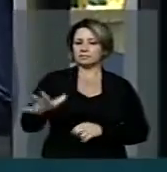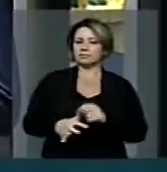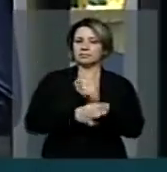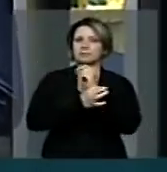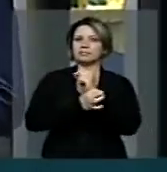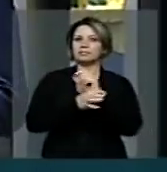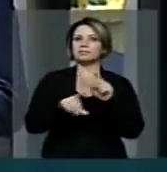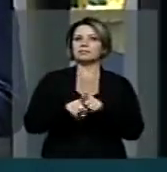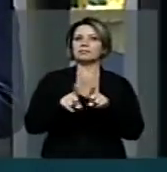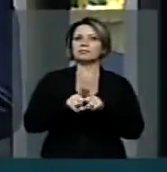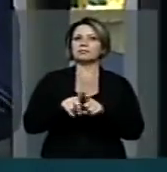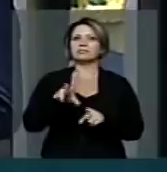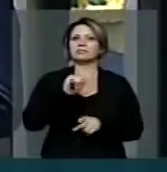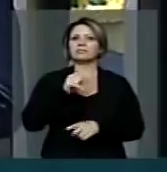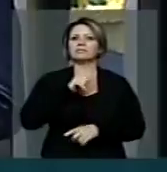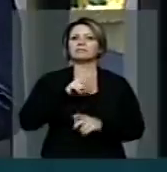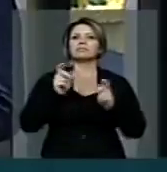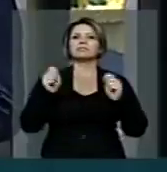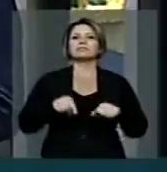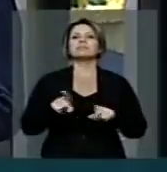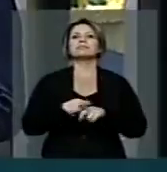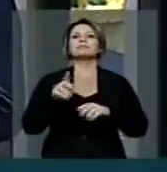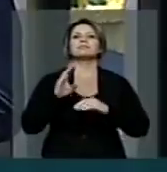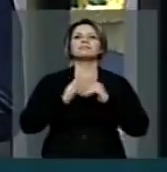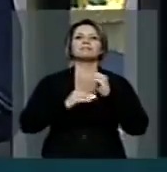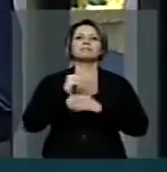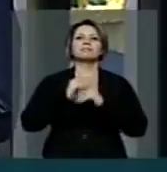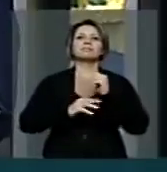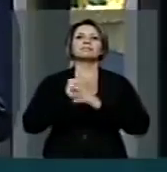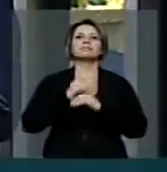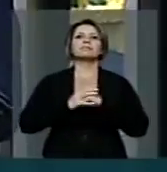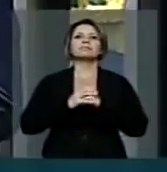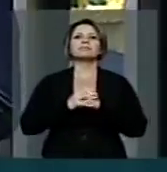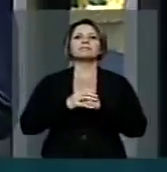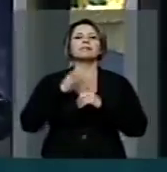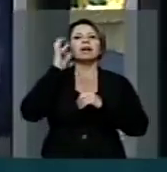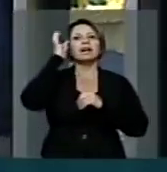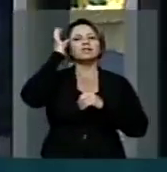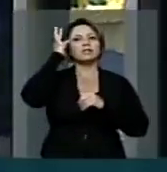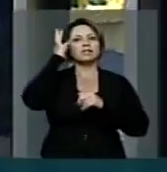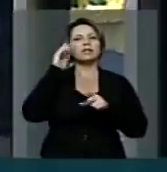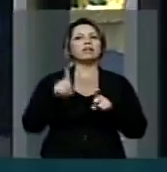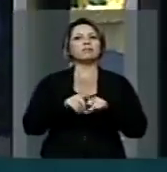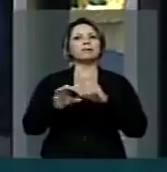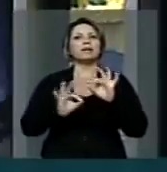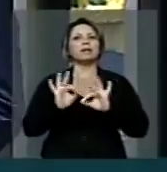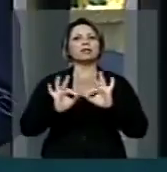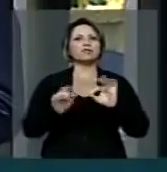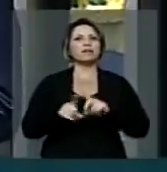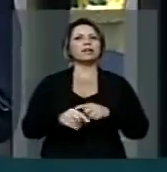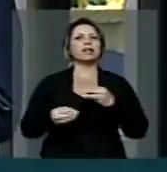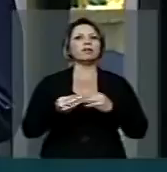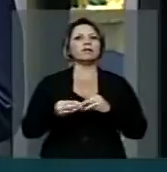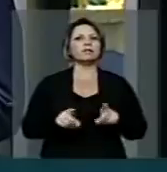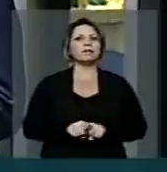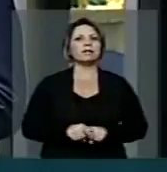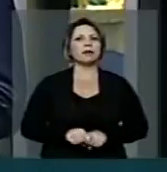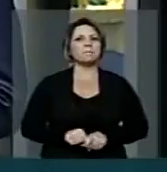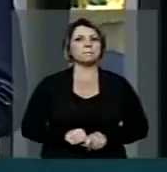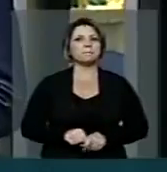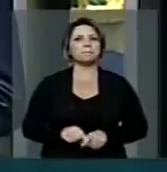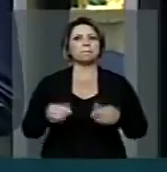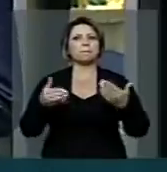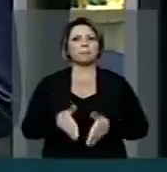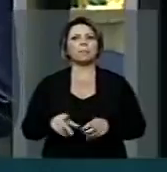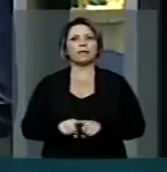garantido, porque ele tem na teoria o conhecimento e também na prática ele já sabe que esta